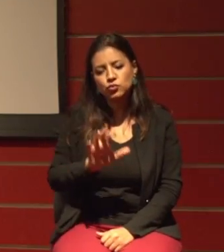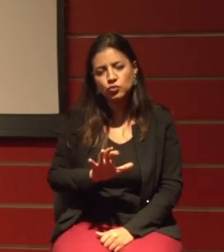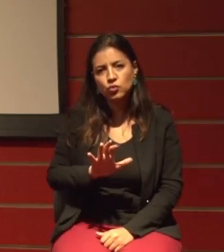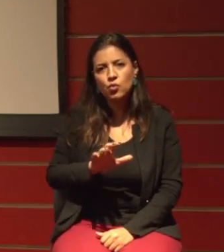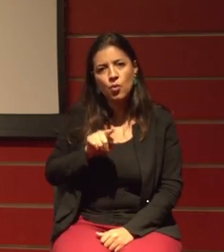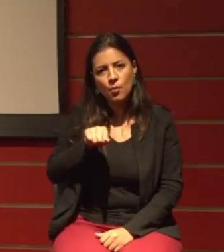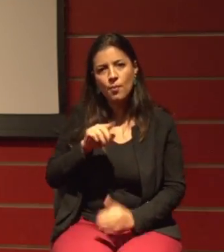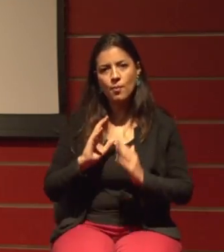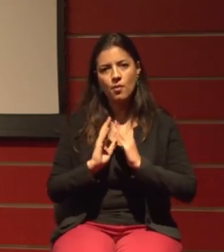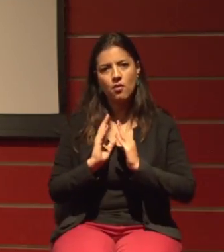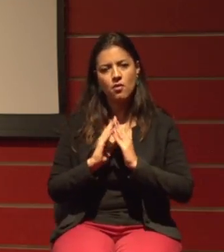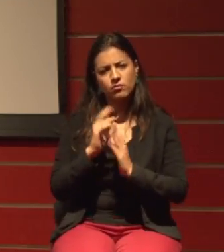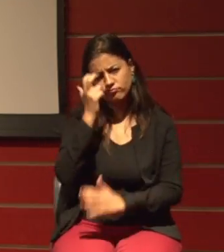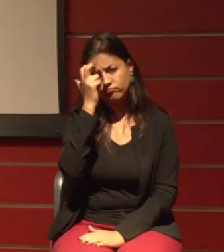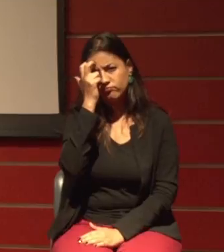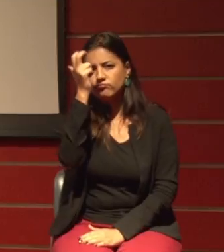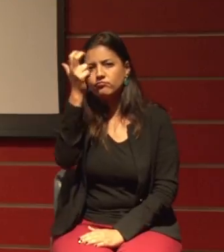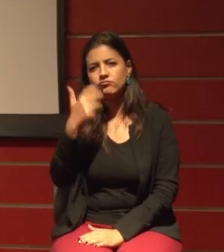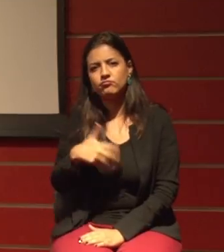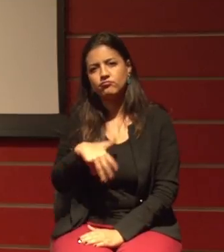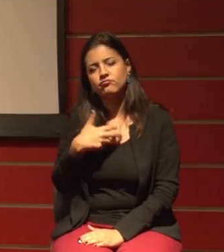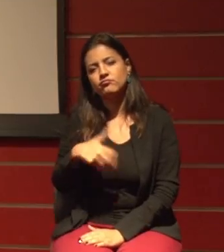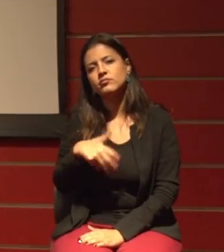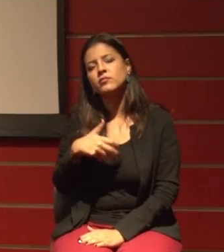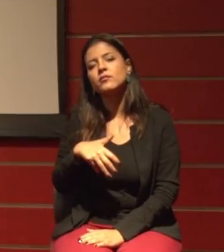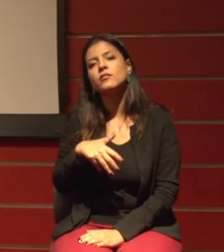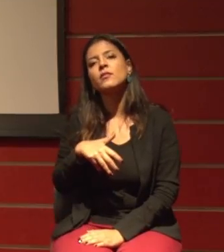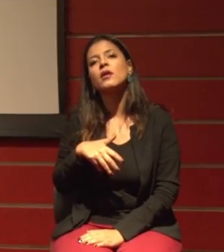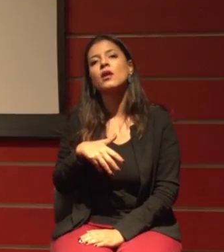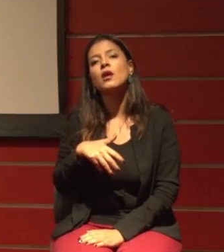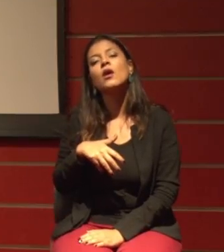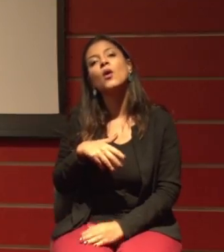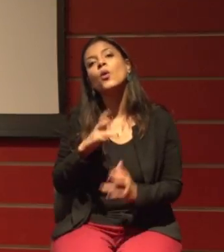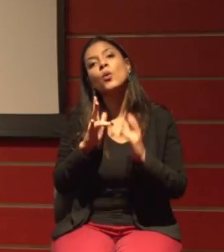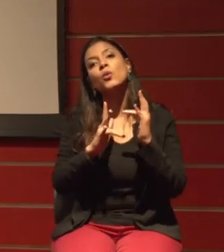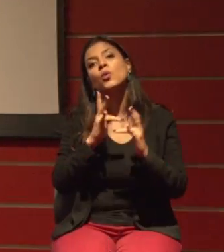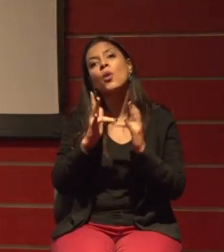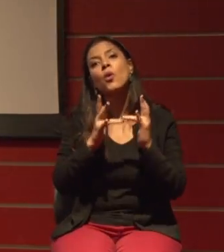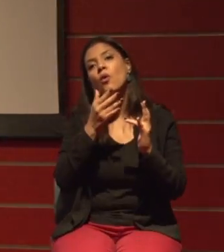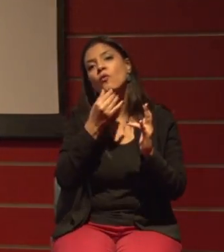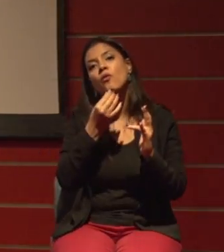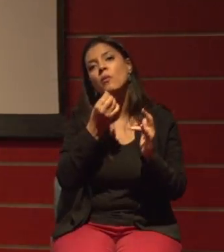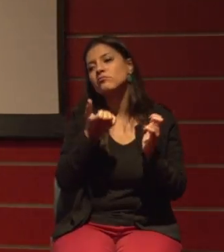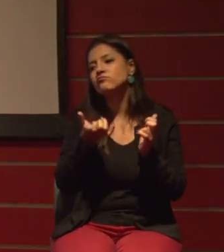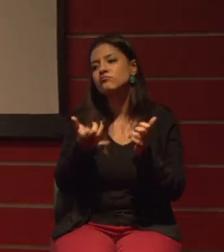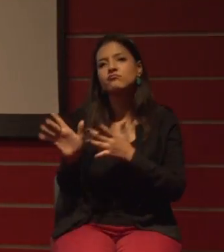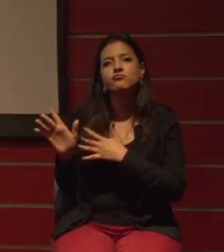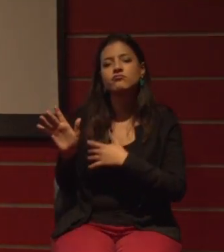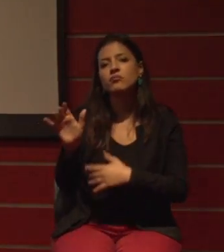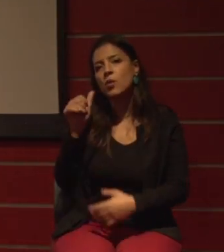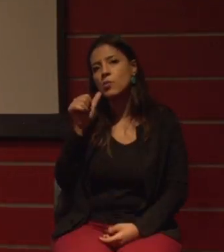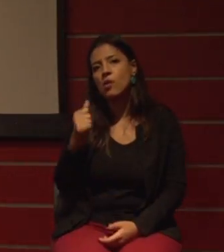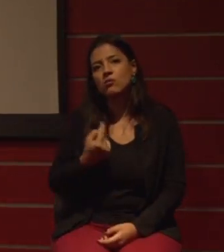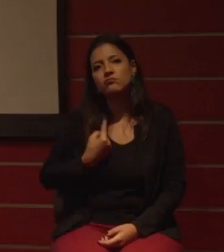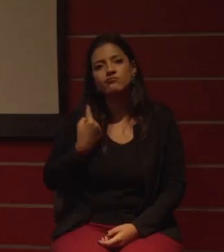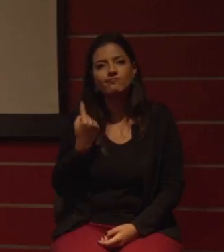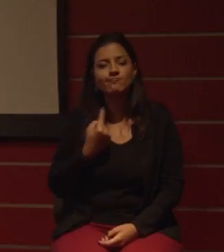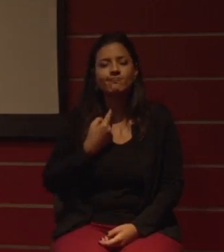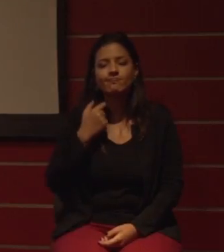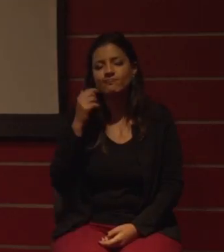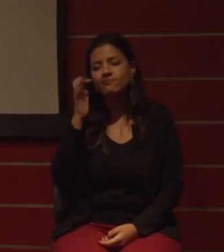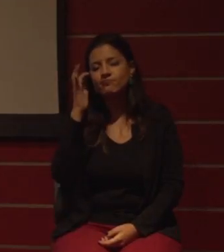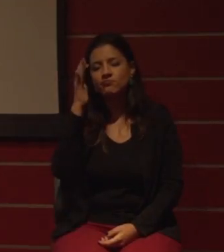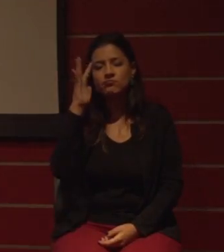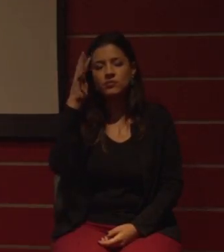uma uma mulher muito inteligente que é abandonada pelo noivo e a partir daí ela fica desiludida